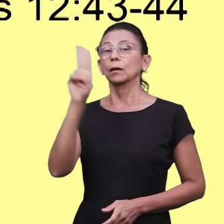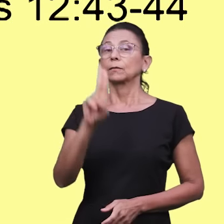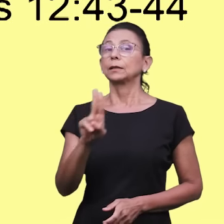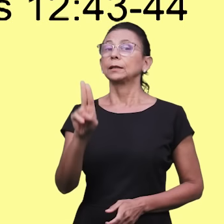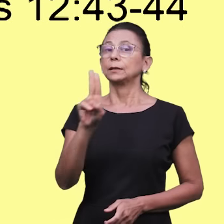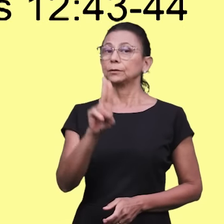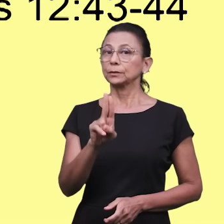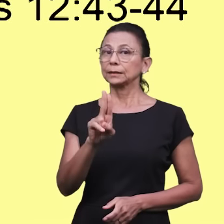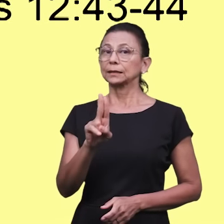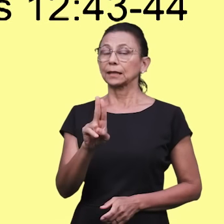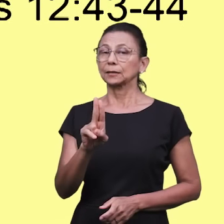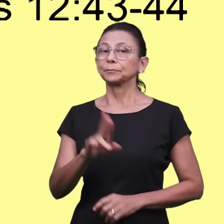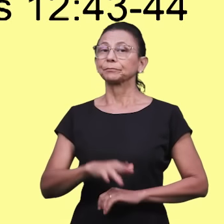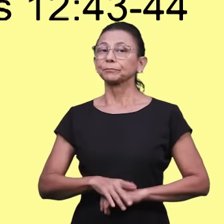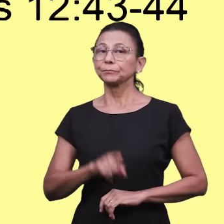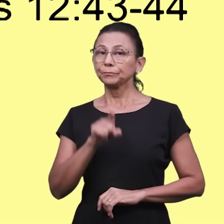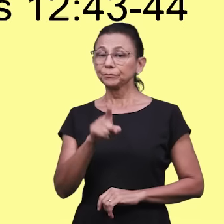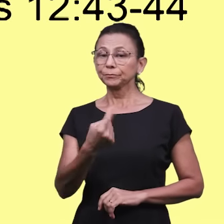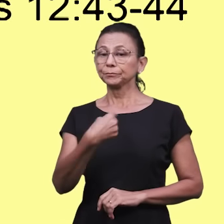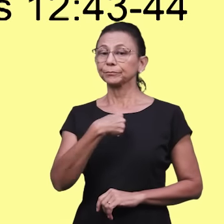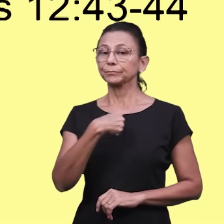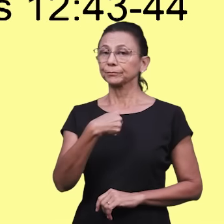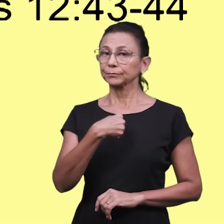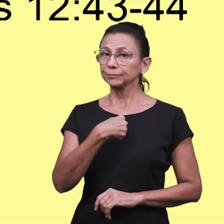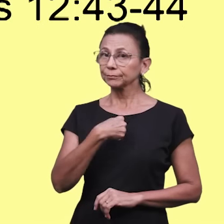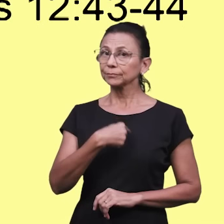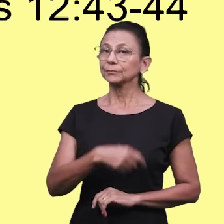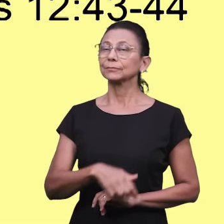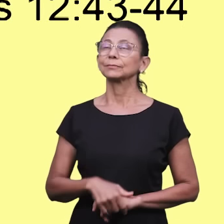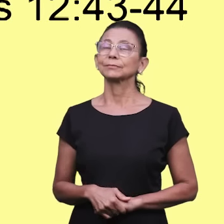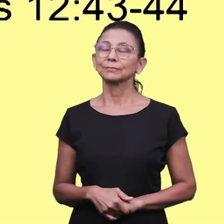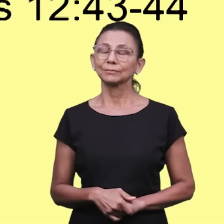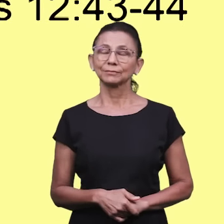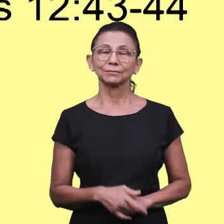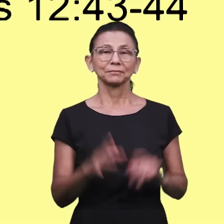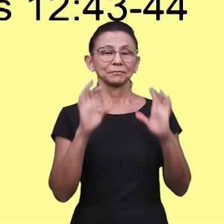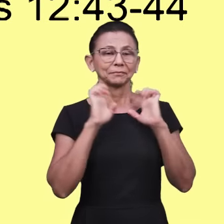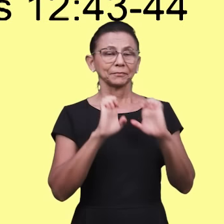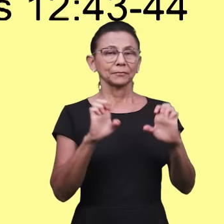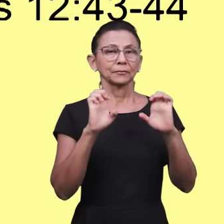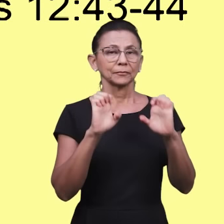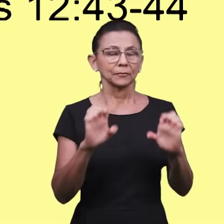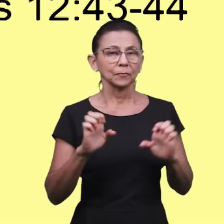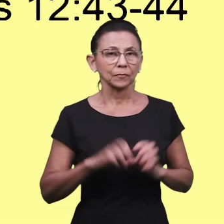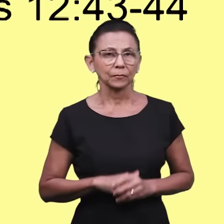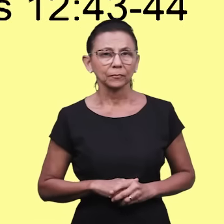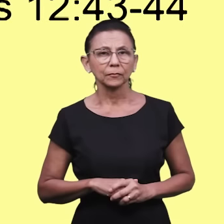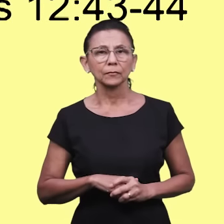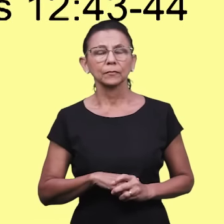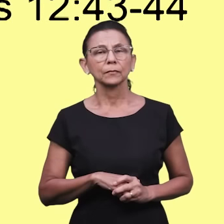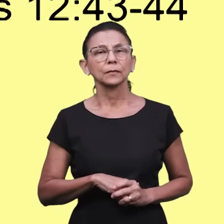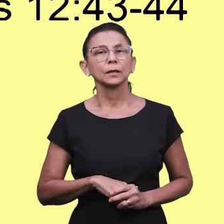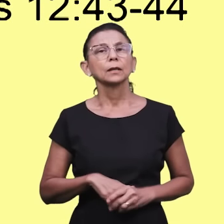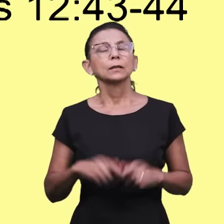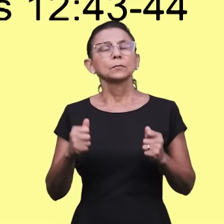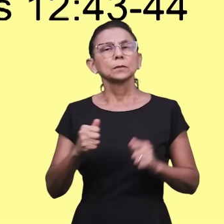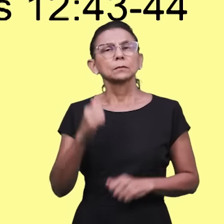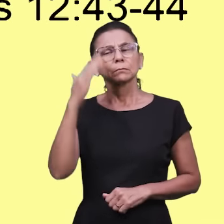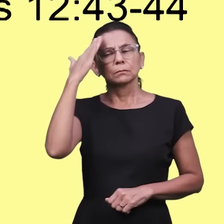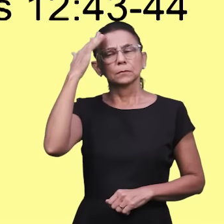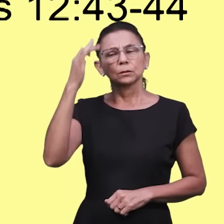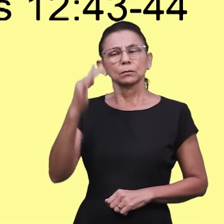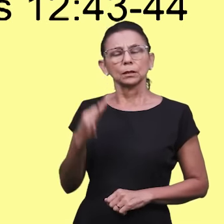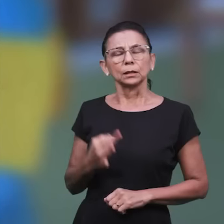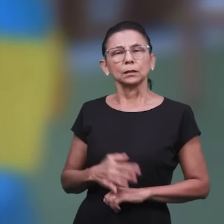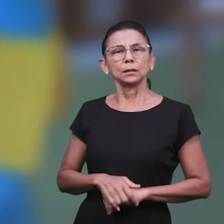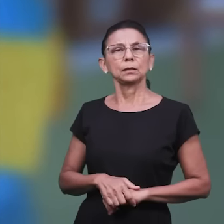de bênçãos nas mãos do Senhor. E assim, cada um de nós, sendo usado com sabedoria, com prudência,